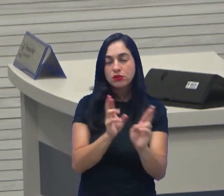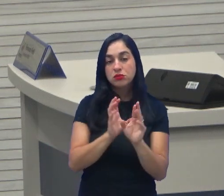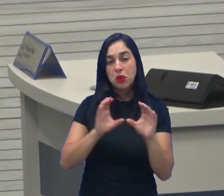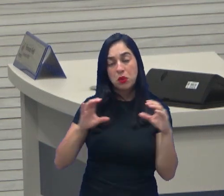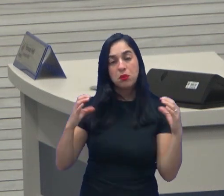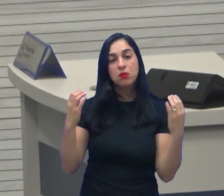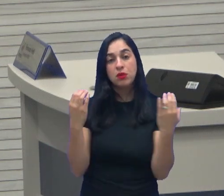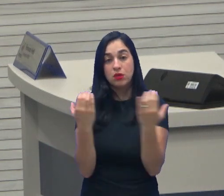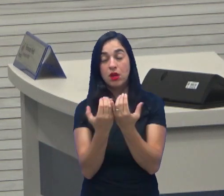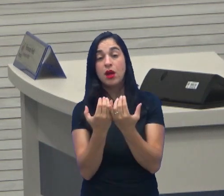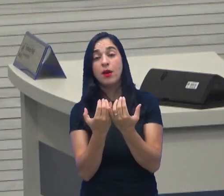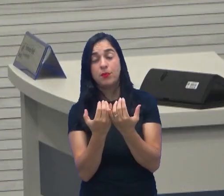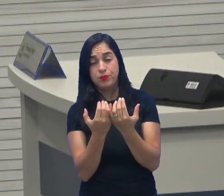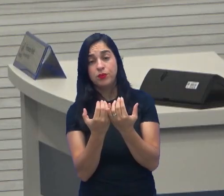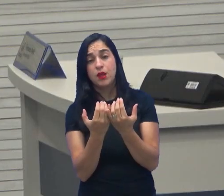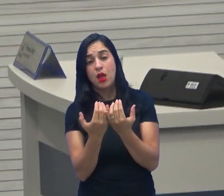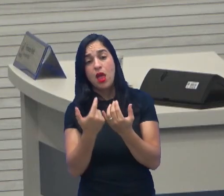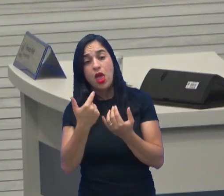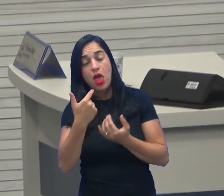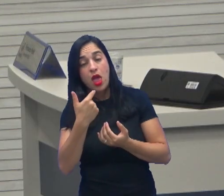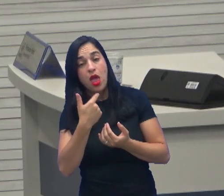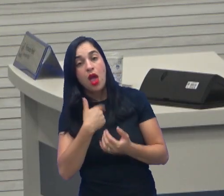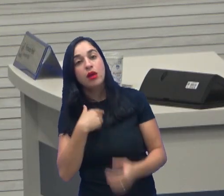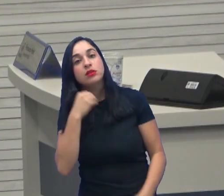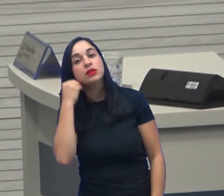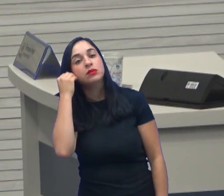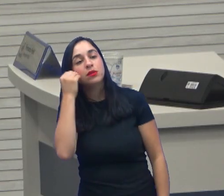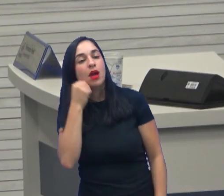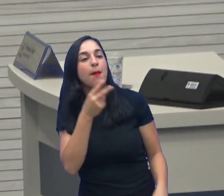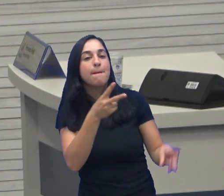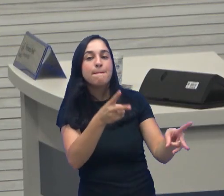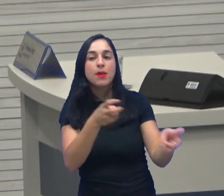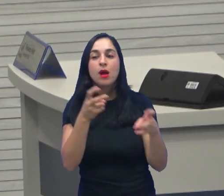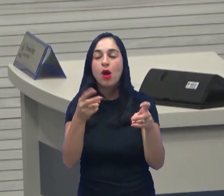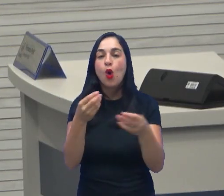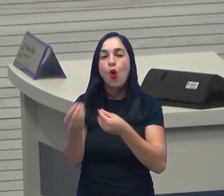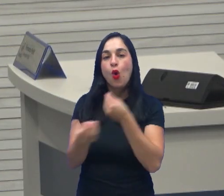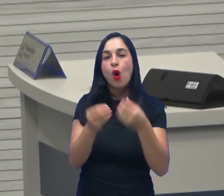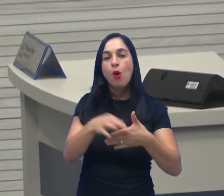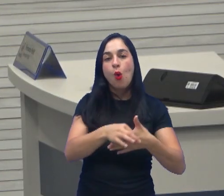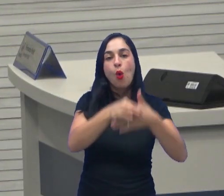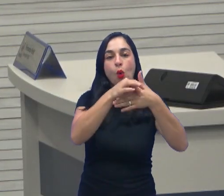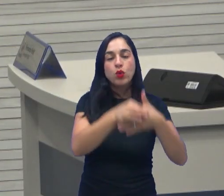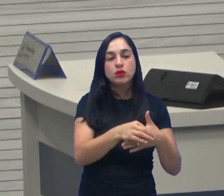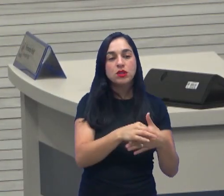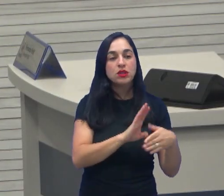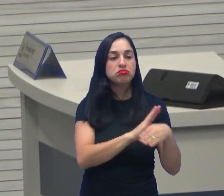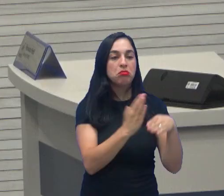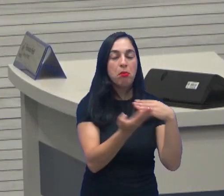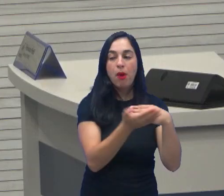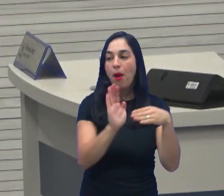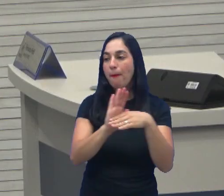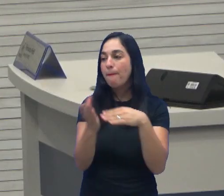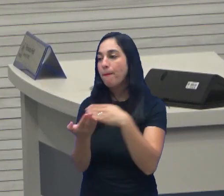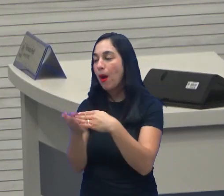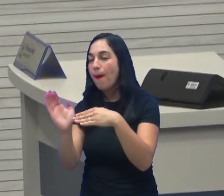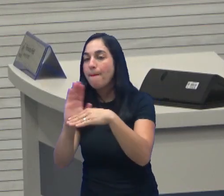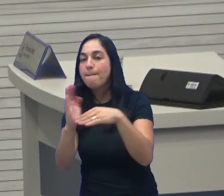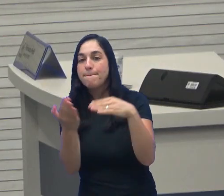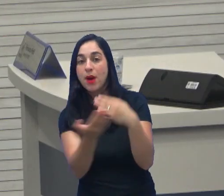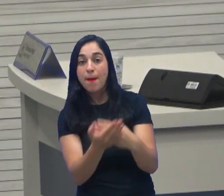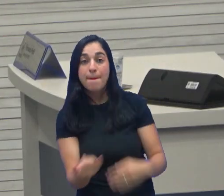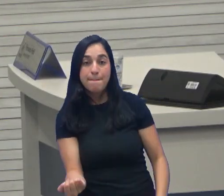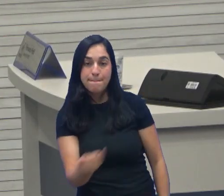né, com os meus próprios olhos, o trabalho que as lideranças comunitárias fazem na nossa cidade. A importância de